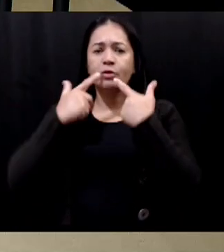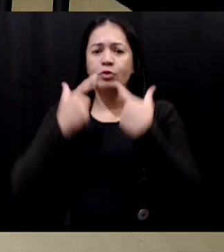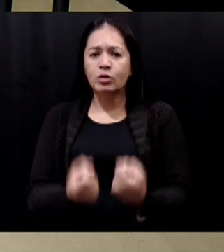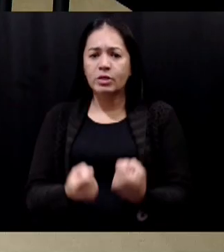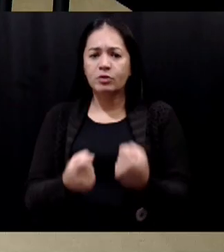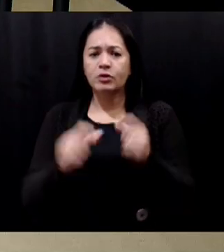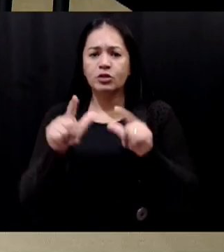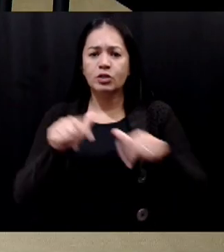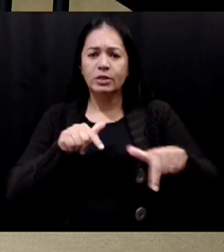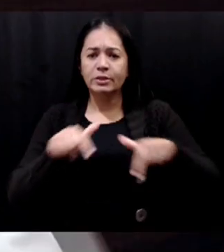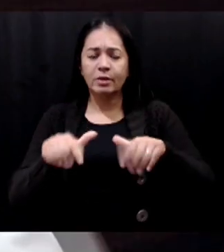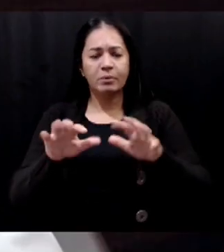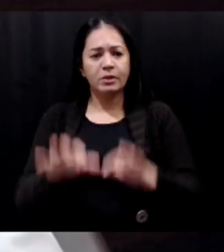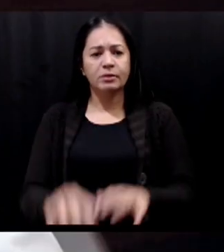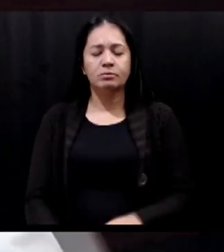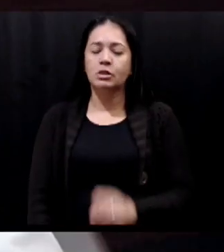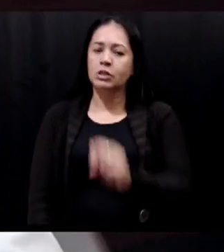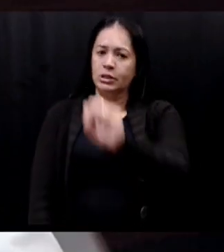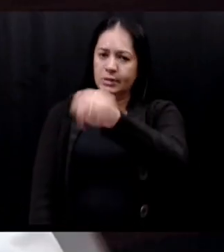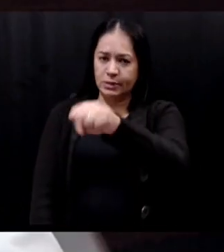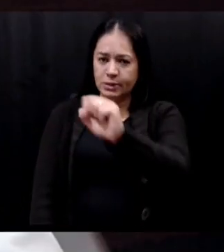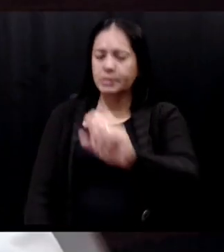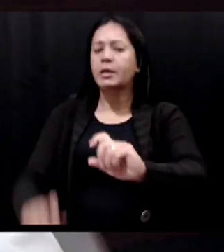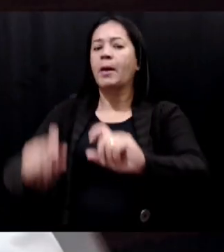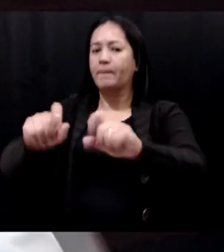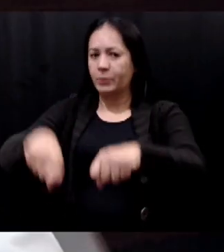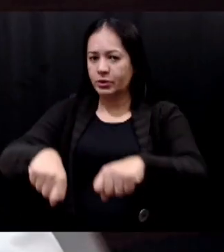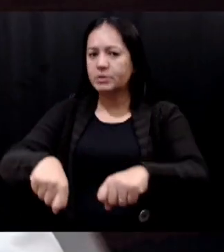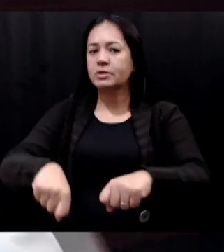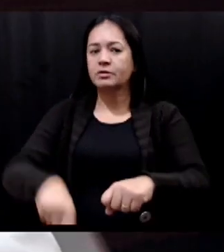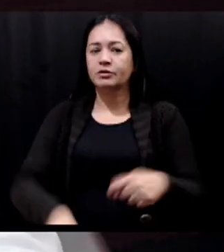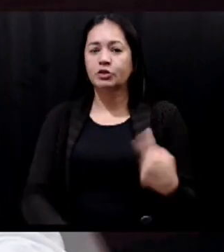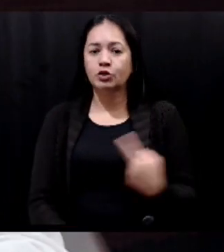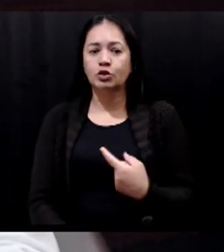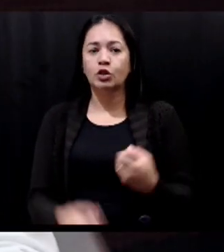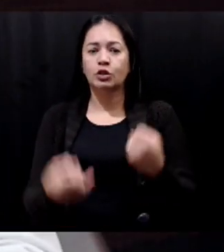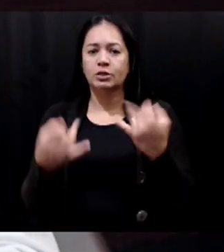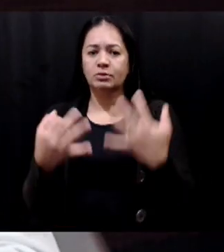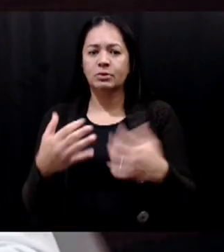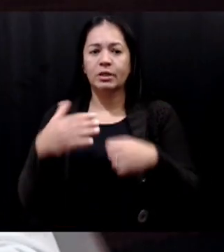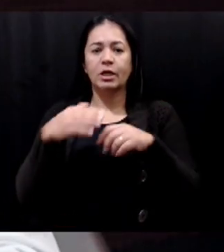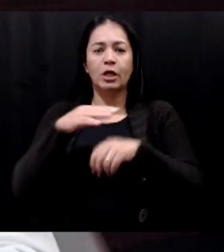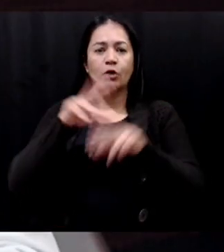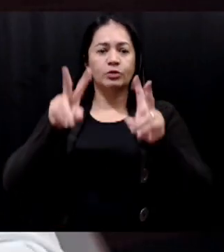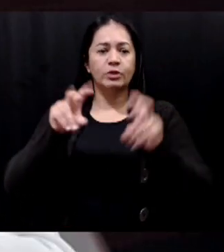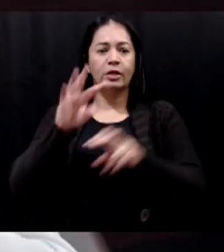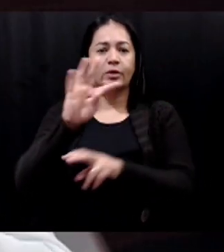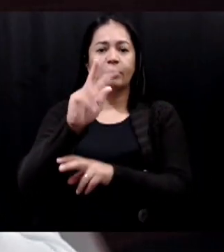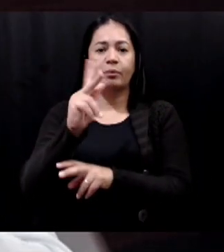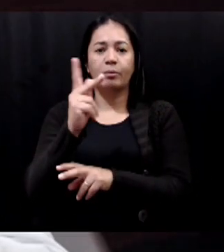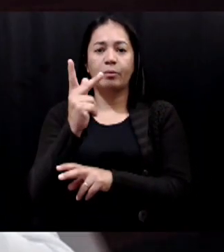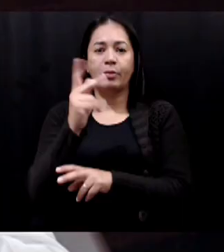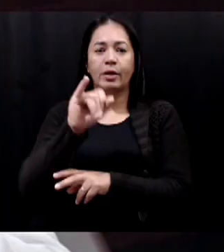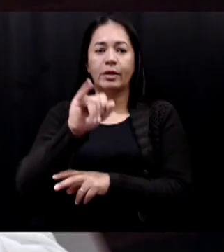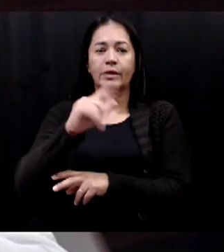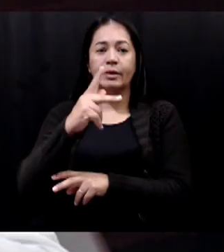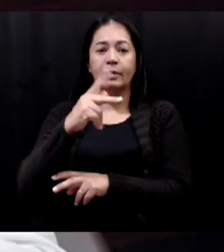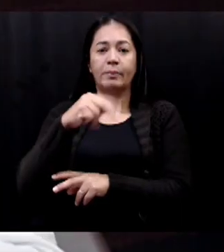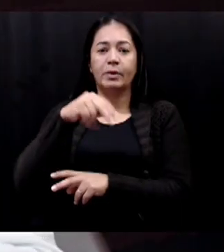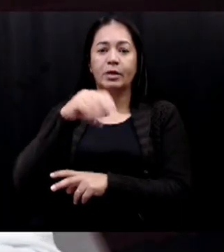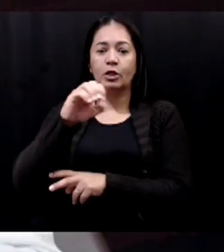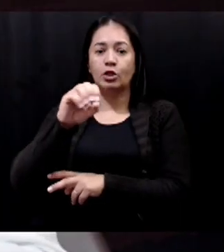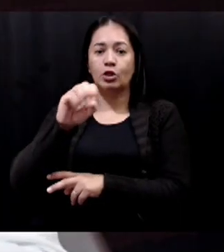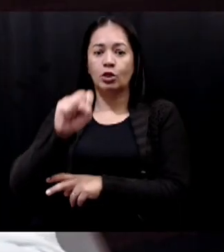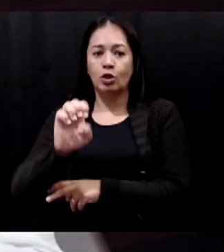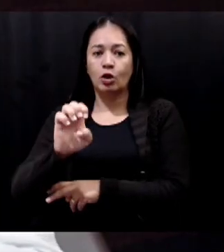Sim, perfeitamente possível. Para a gente falar sobre hipnose, primeiro a gente precisa que as pessoas entendam o que é